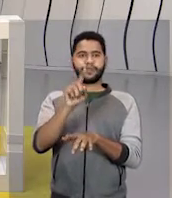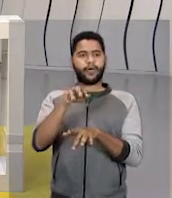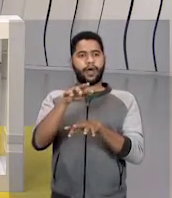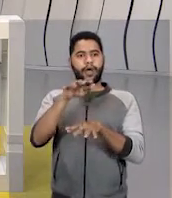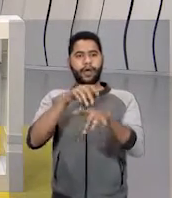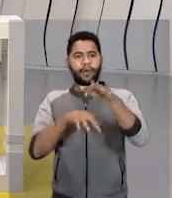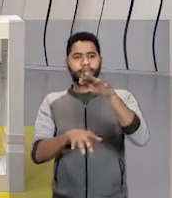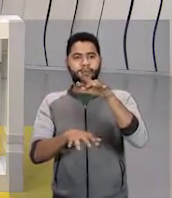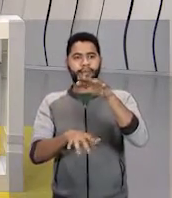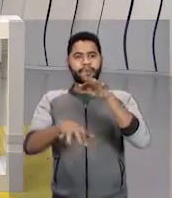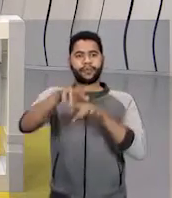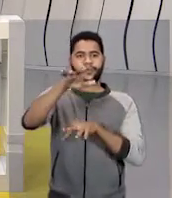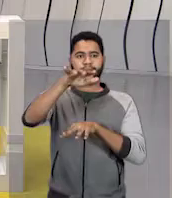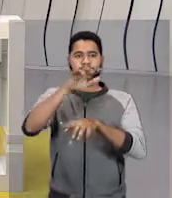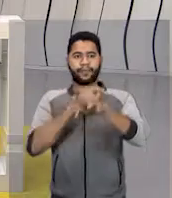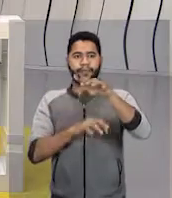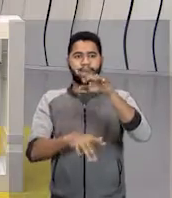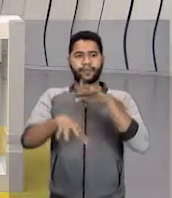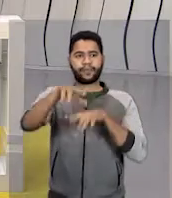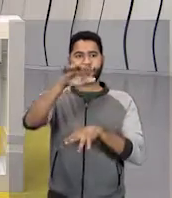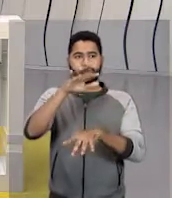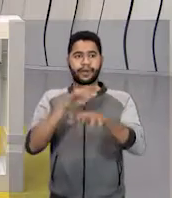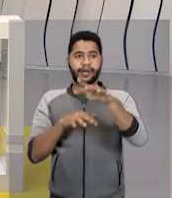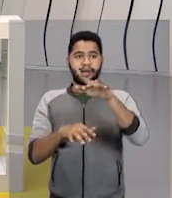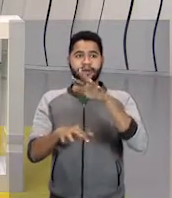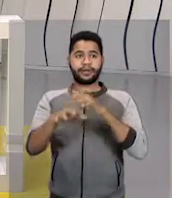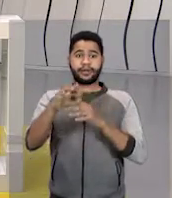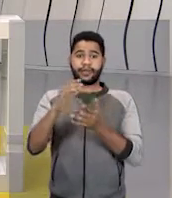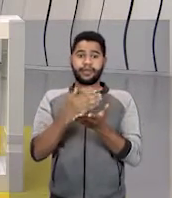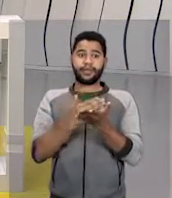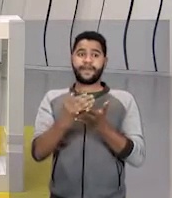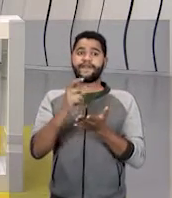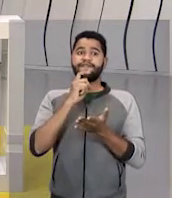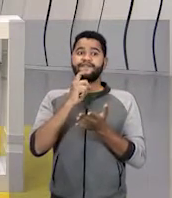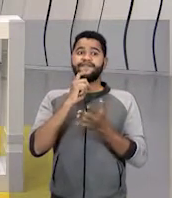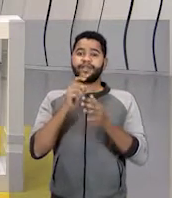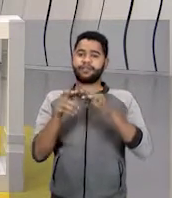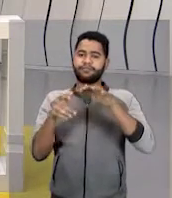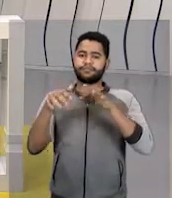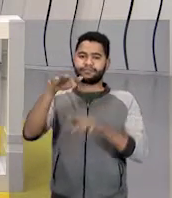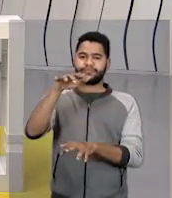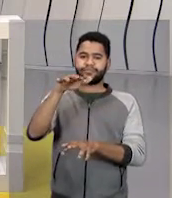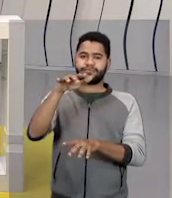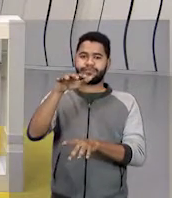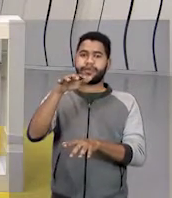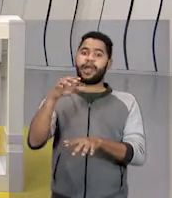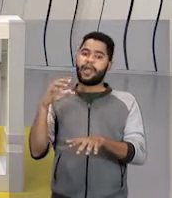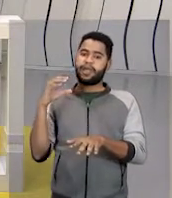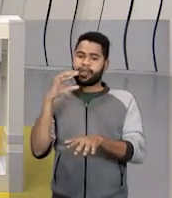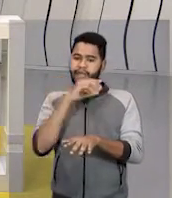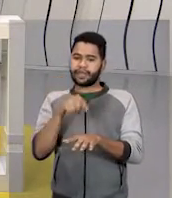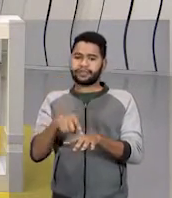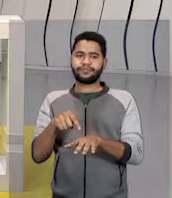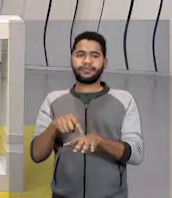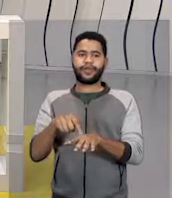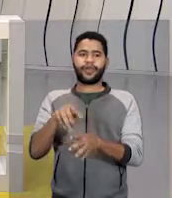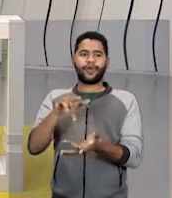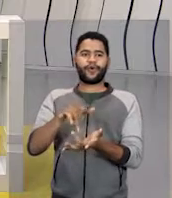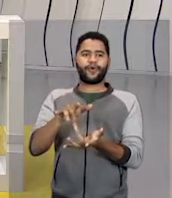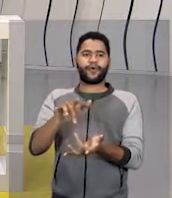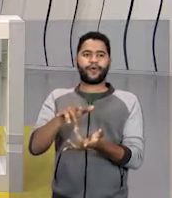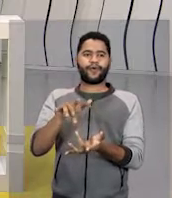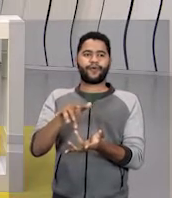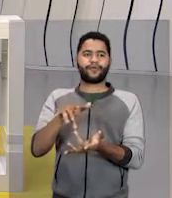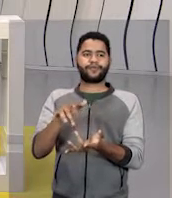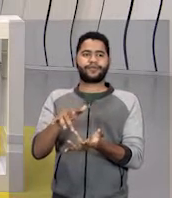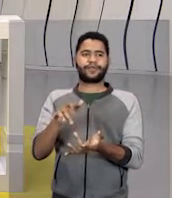trocou de lugar, o líquido que estava em cima, que estava inicialmente frio, passa a aquecer, porque passa a ficar em contato com